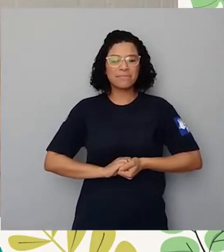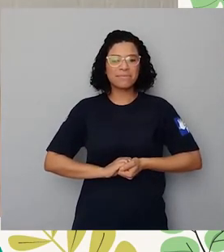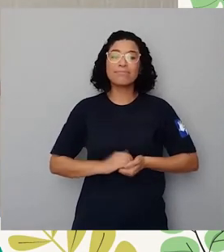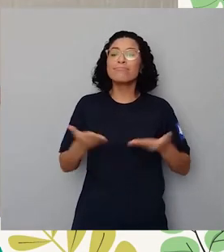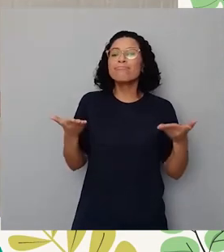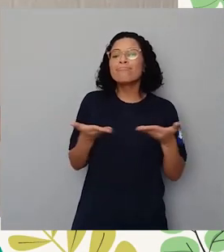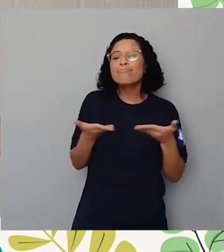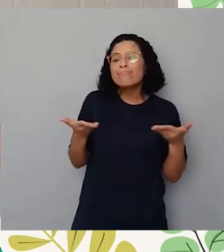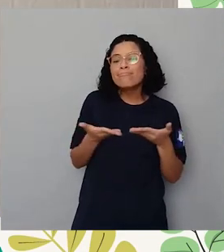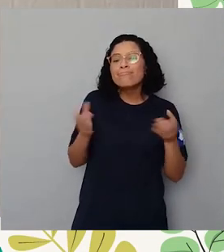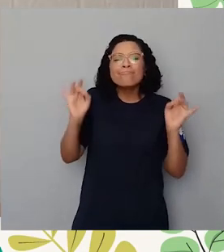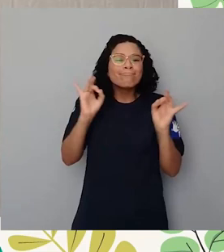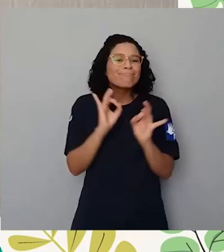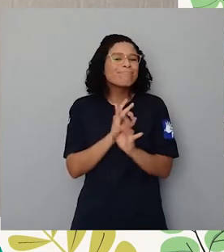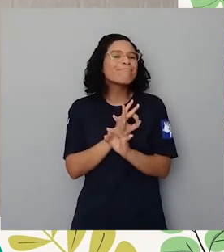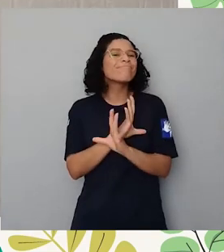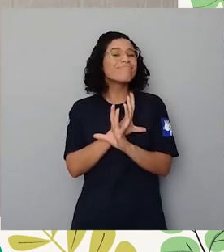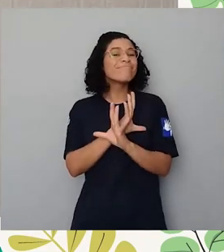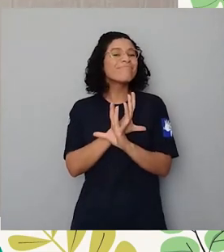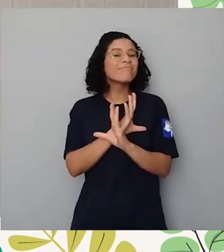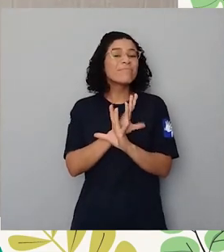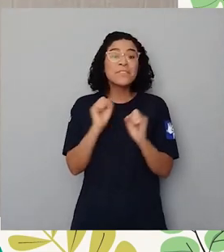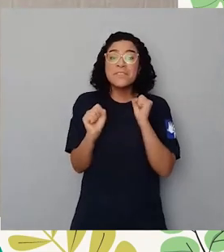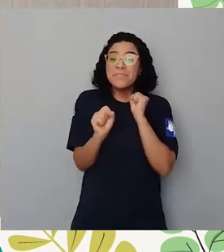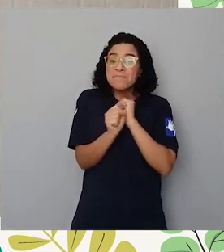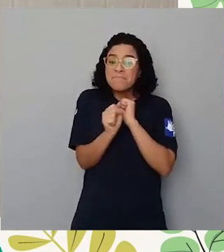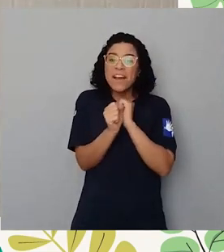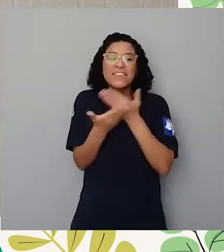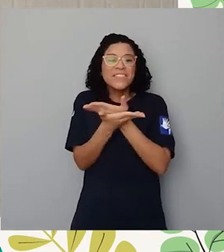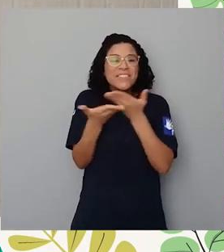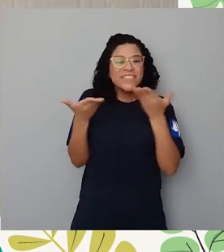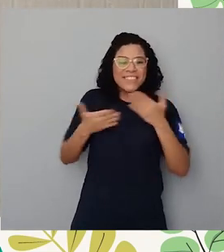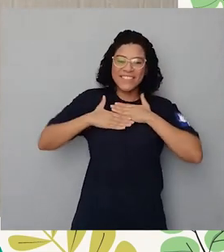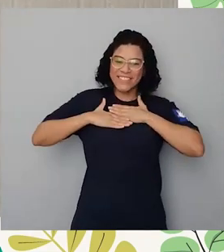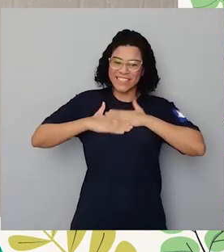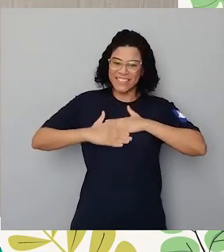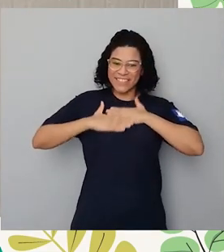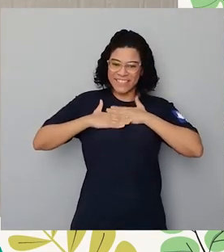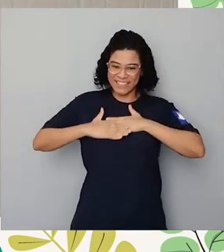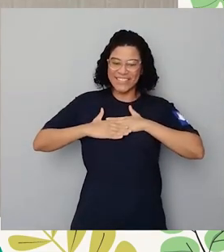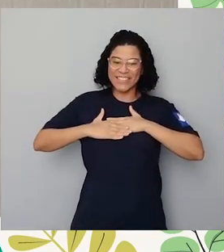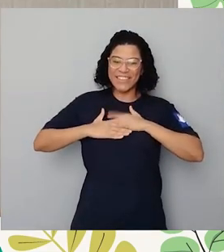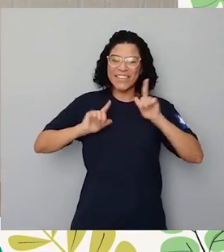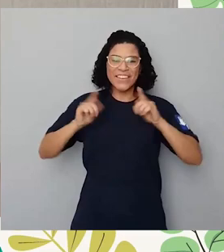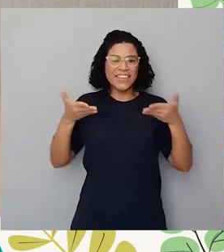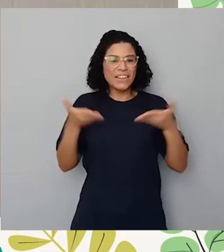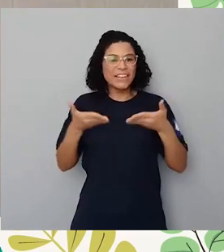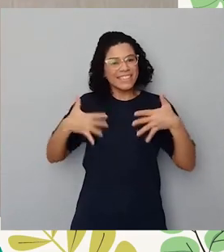E o nosso programa tá acabando. Eu espero que tenham gostado do programa de hoje, que tenham